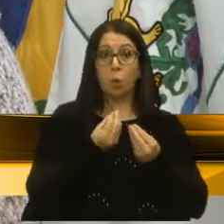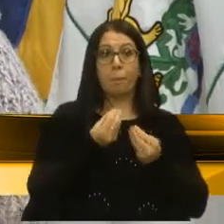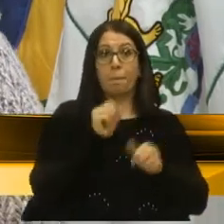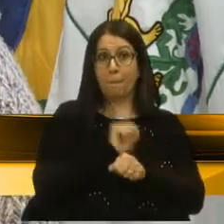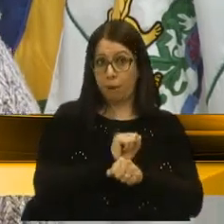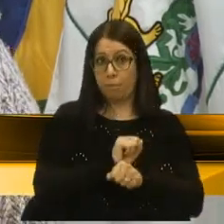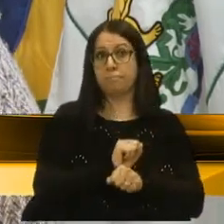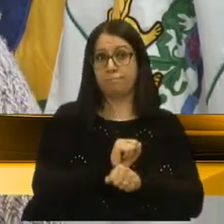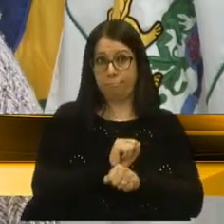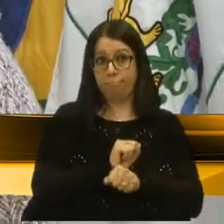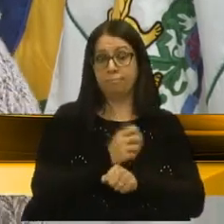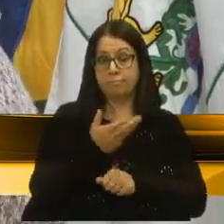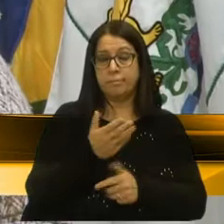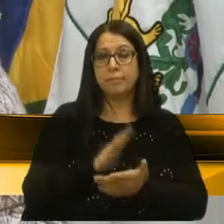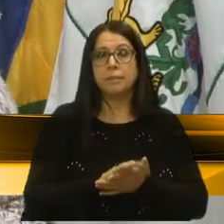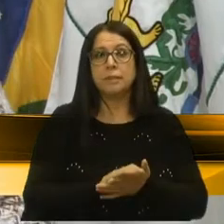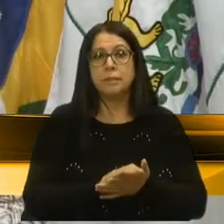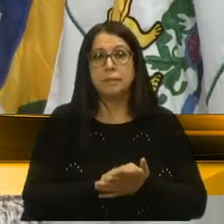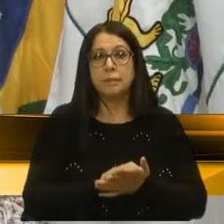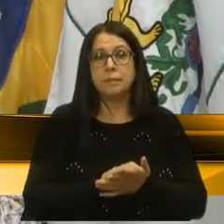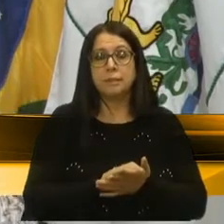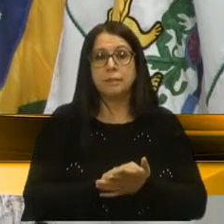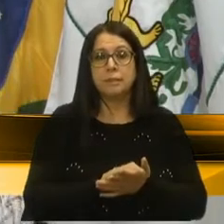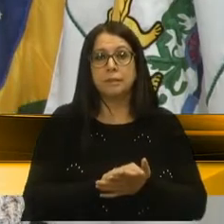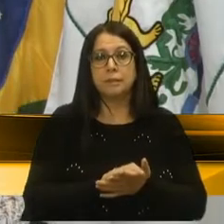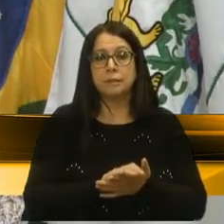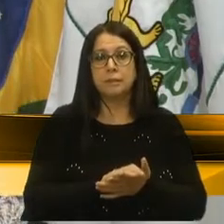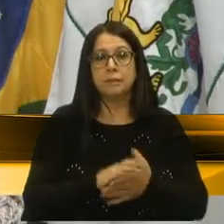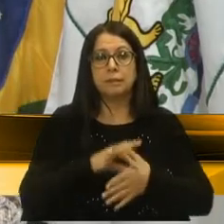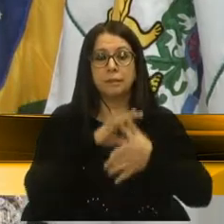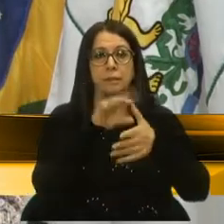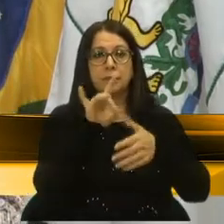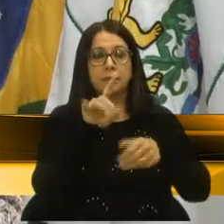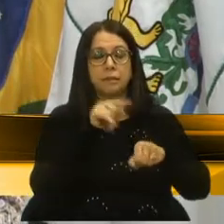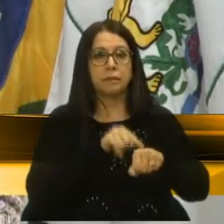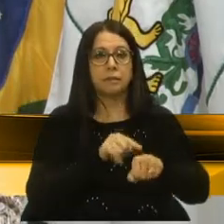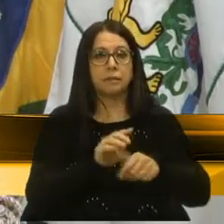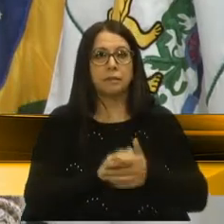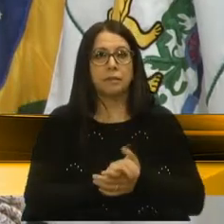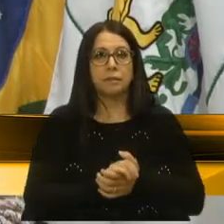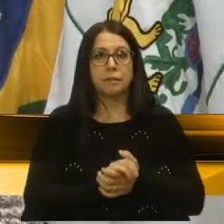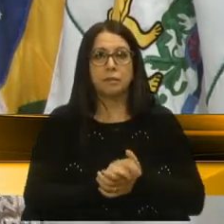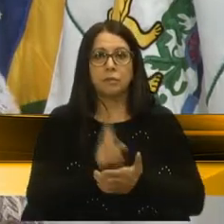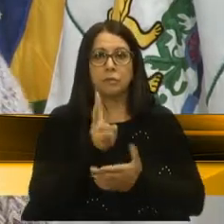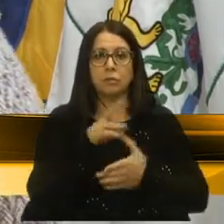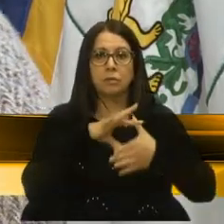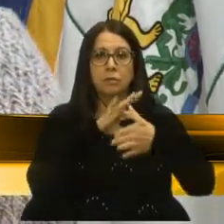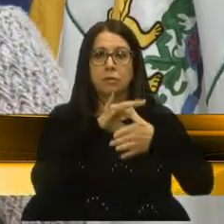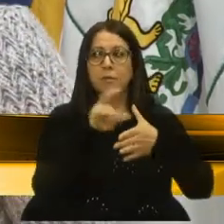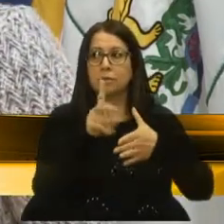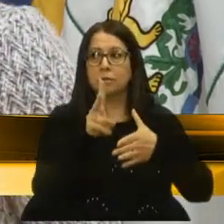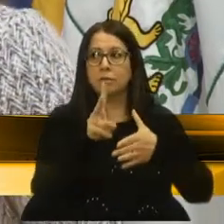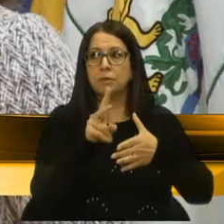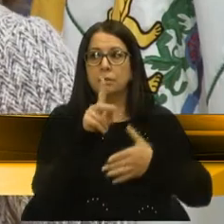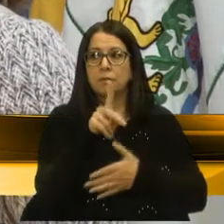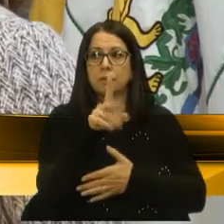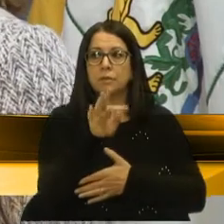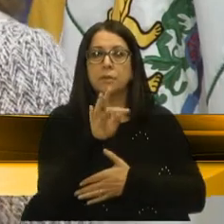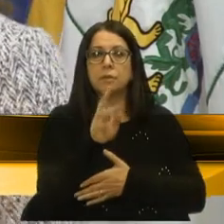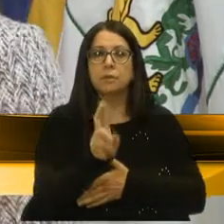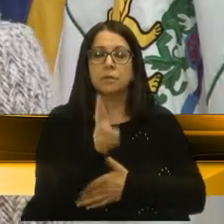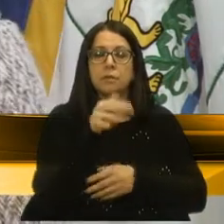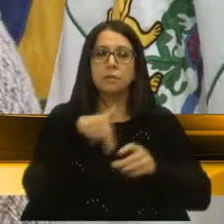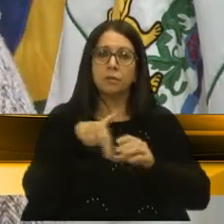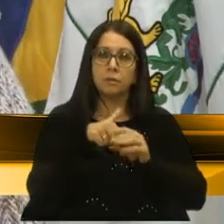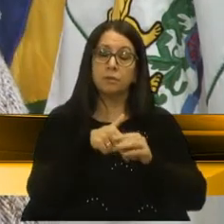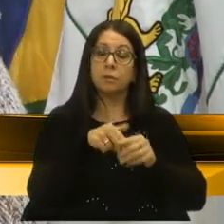o serviço. Então, por gentileza, uma declaração de líder. Segue declaração de líder na bancada do PT. Então,